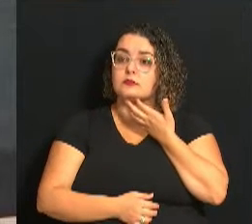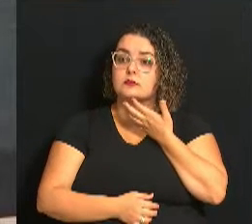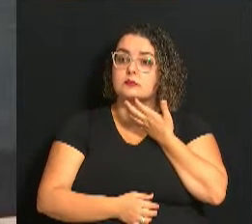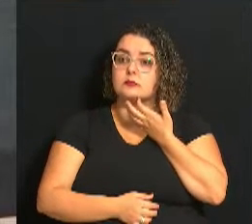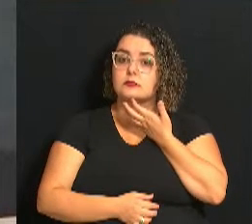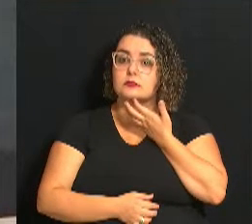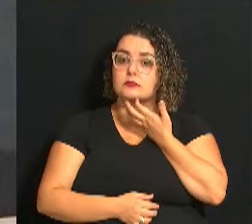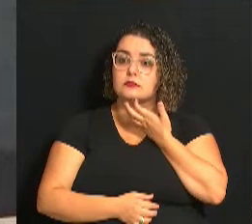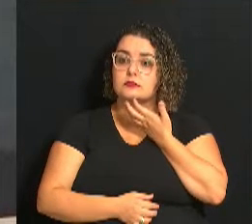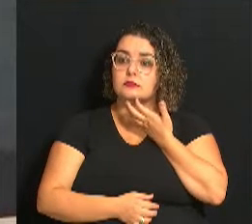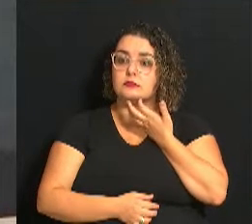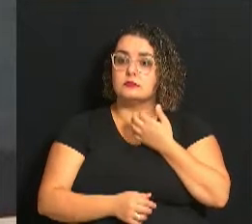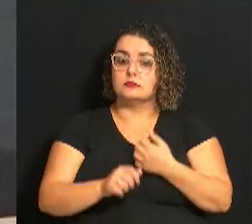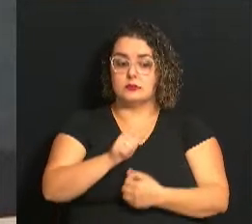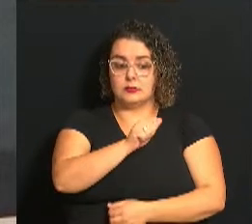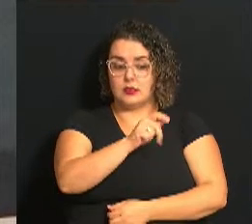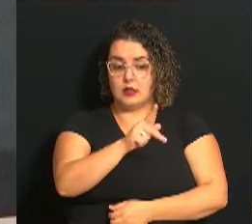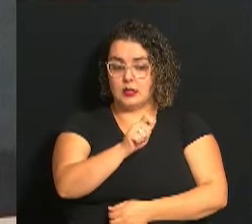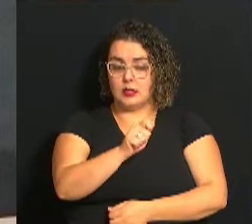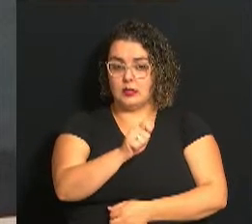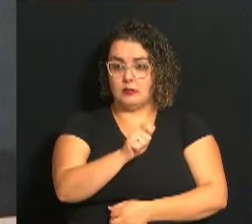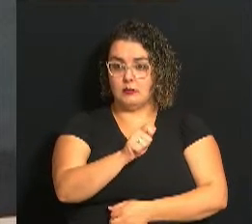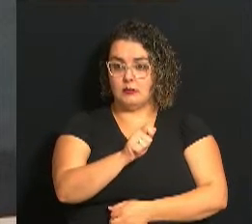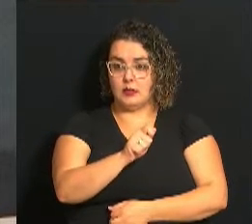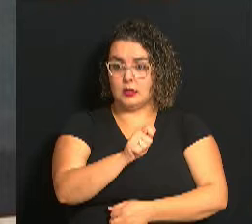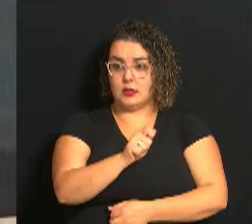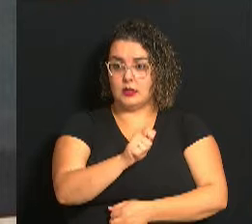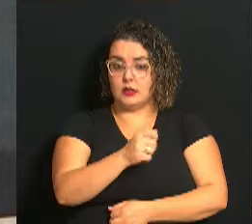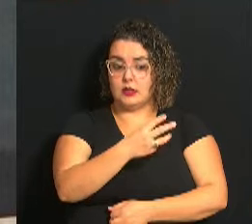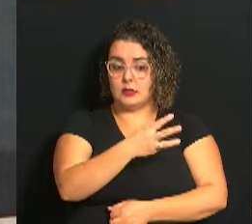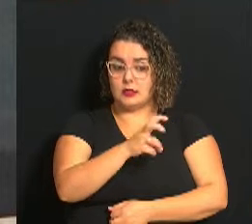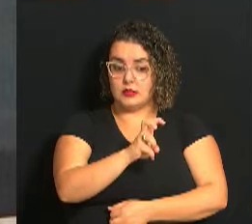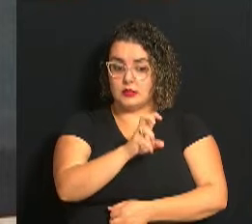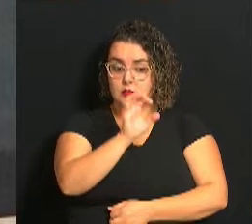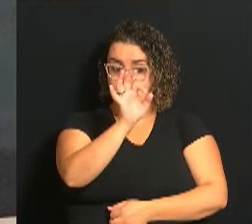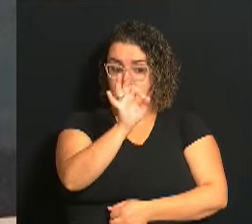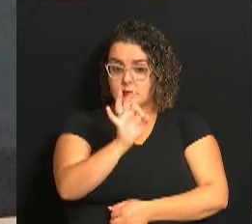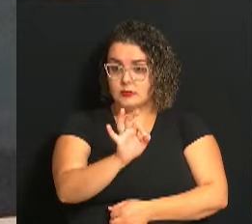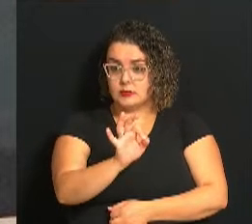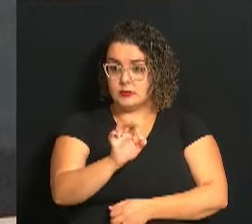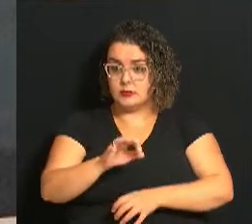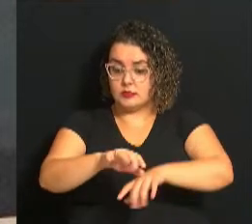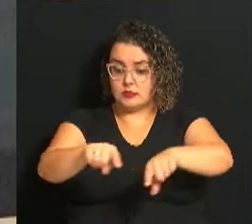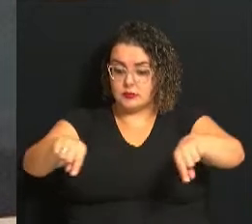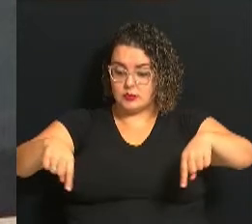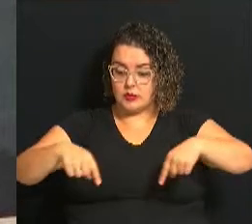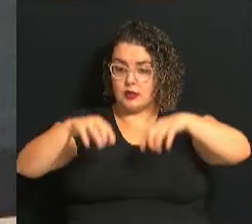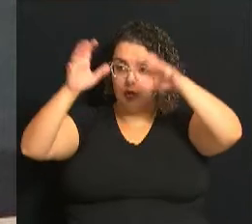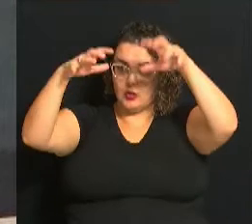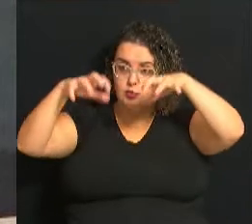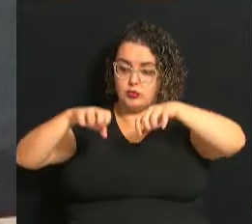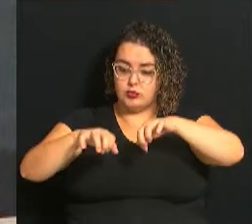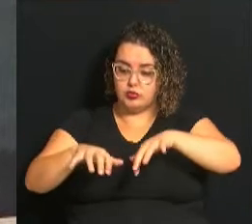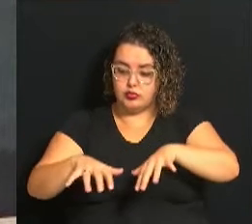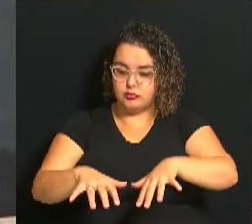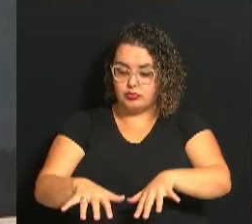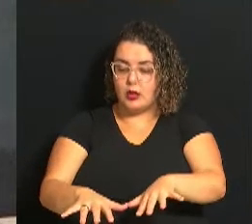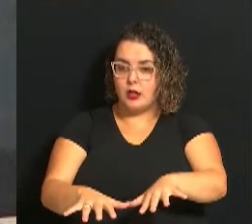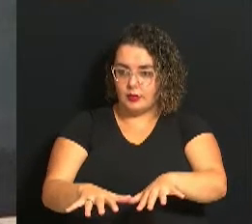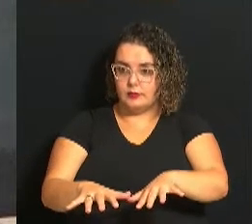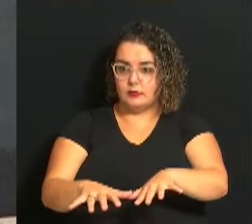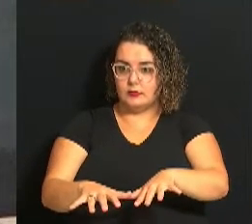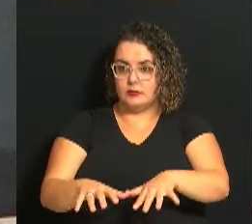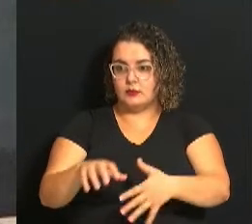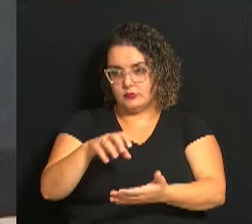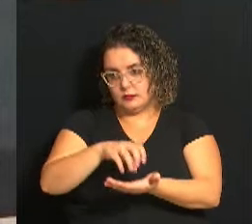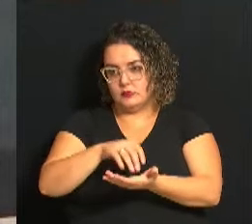deixar 35% no mínimo de área permeável. Aqui no centro da cidade, eu também posso fazer, ou vamos